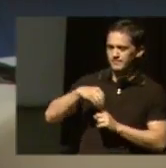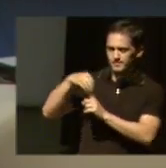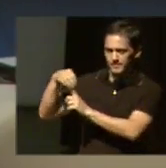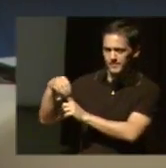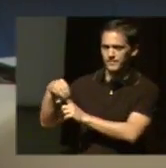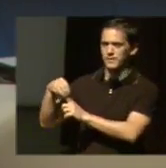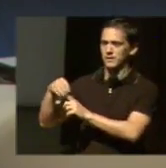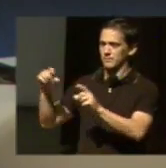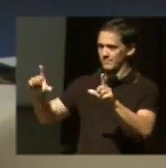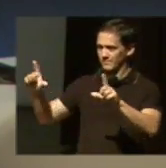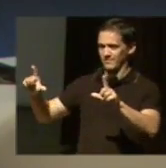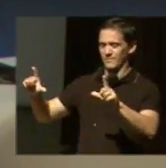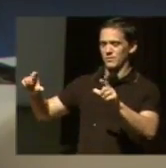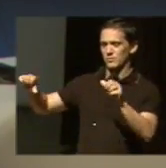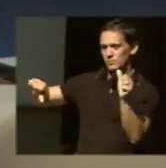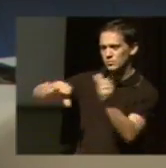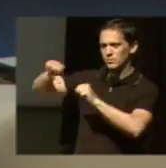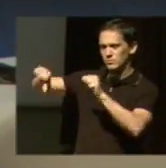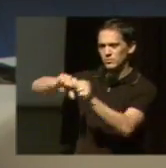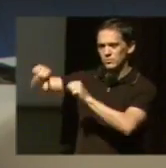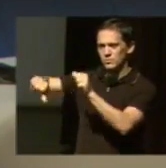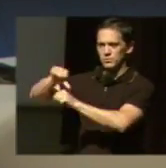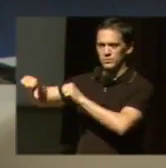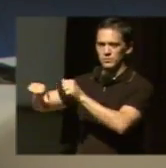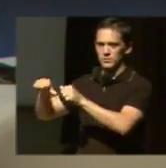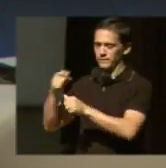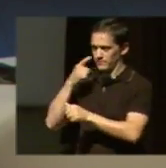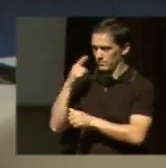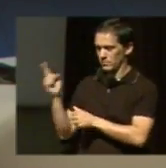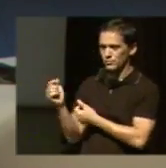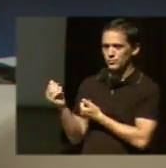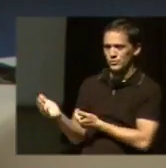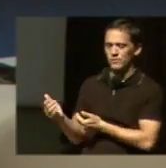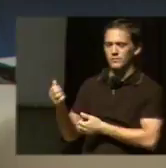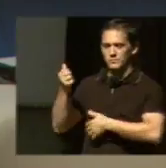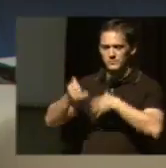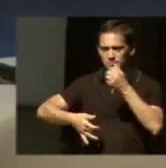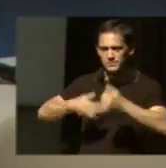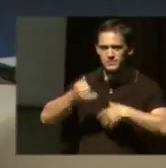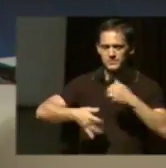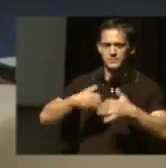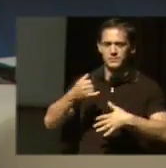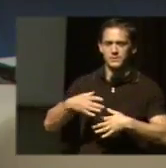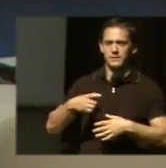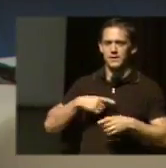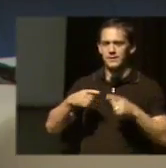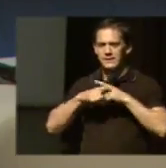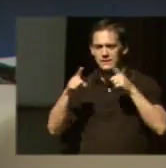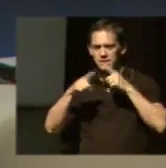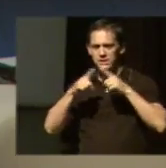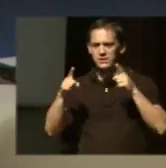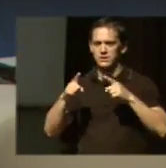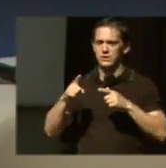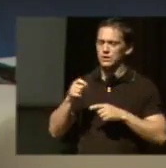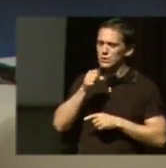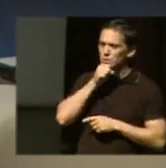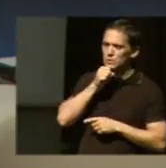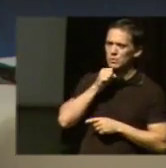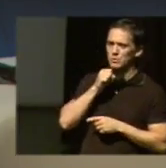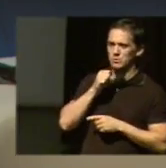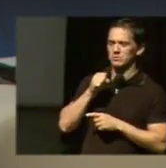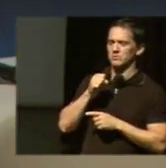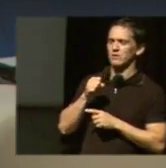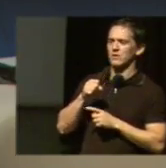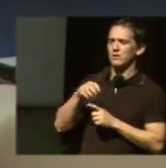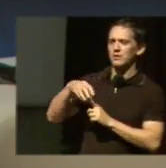eles mudam, como a gente ouviu pelos jovens, né? Tem ainda uma crítica, ainda os idosos estão um pouco representados